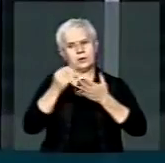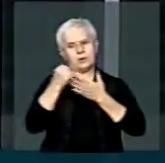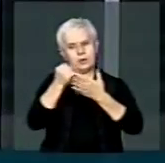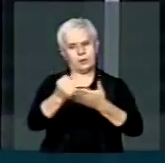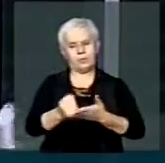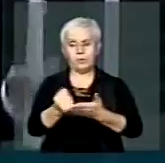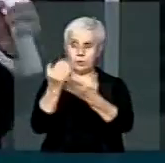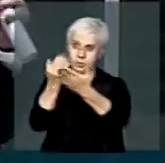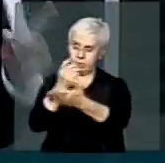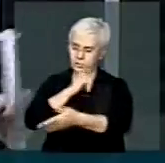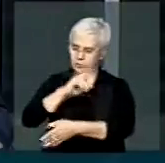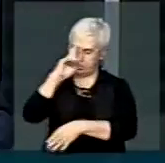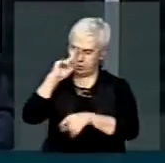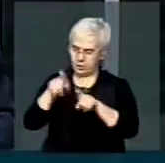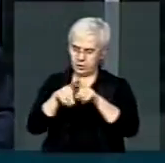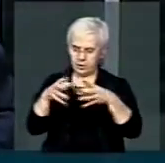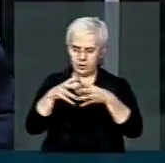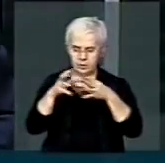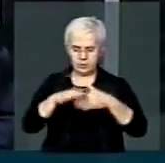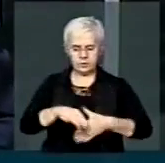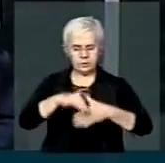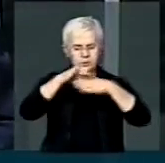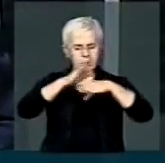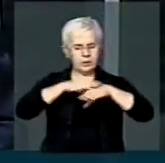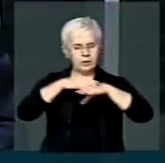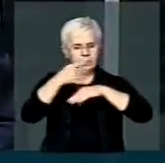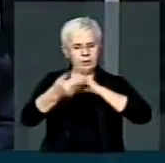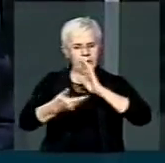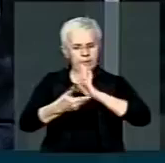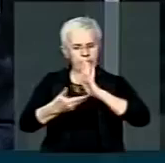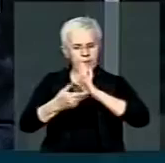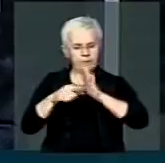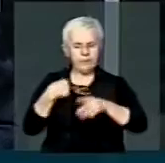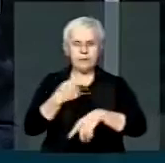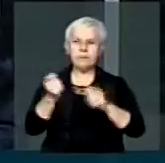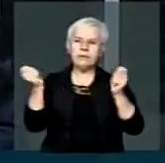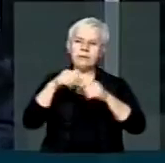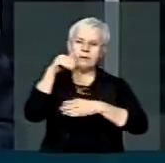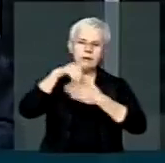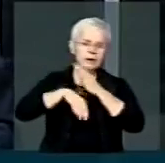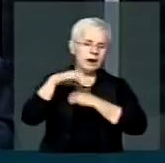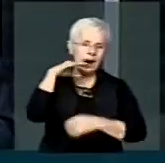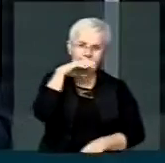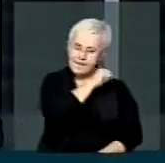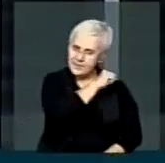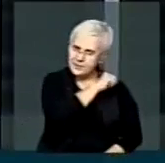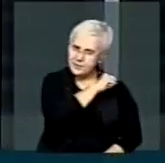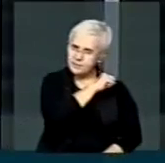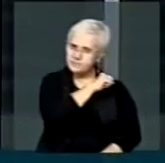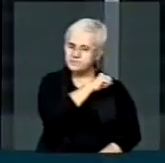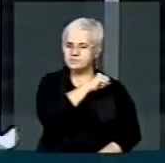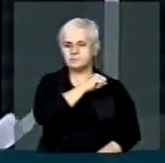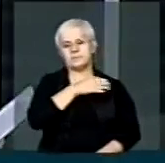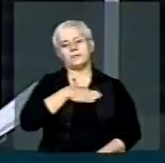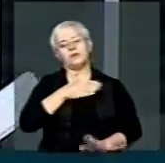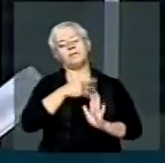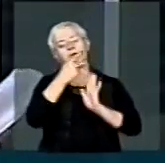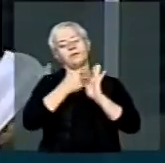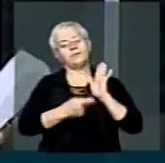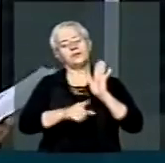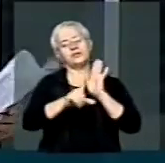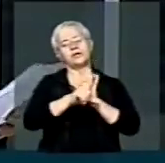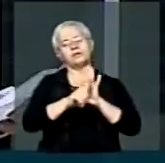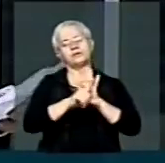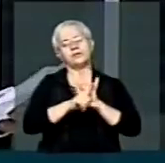de Vossa Excelência e das lideranças desta casa para que nós possamos votar o mais rapidamente possível o meu projeto de